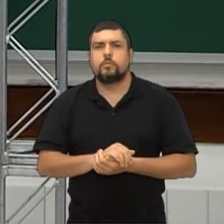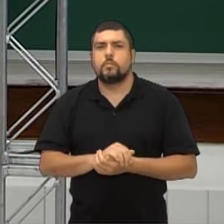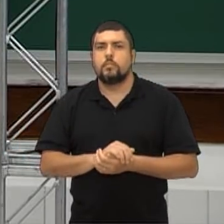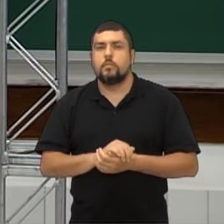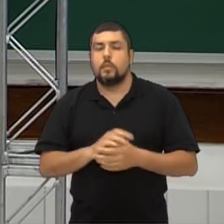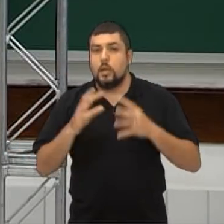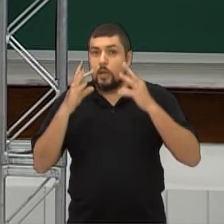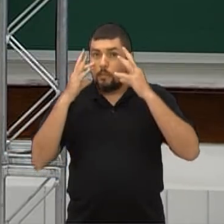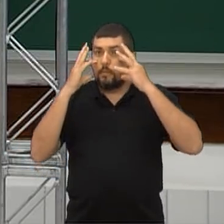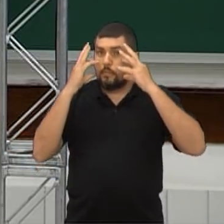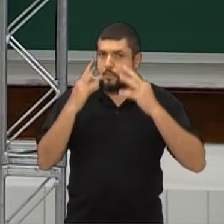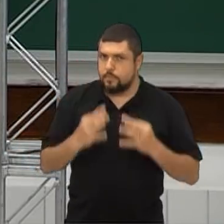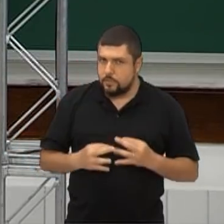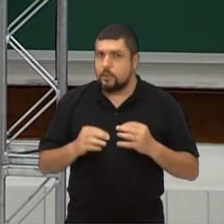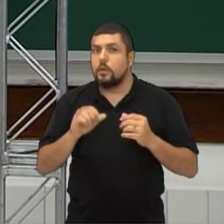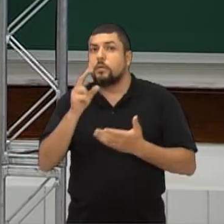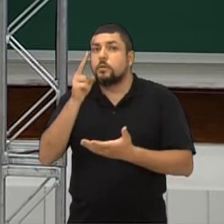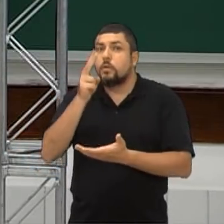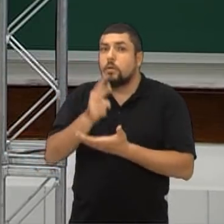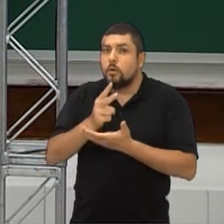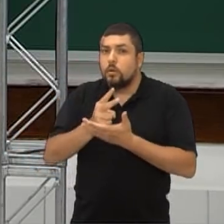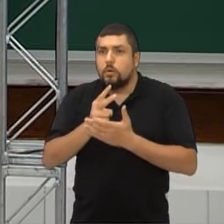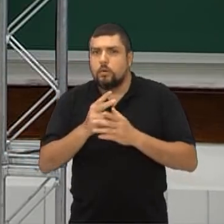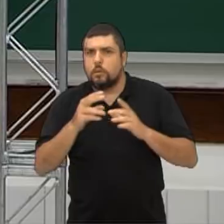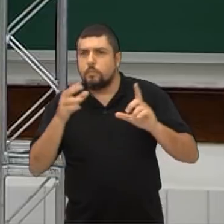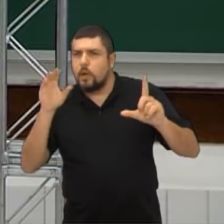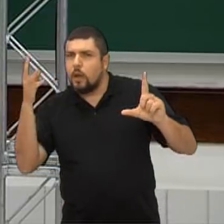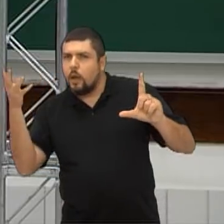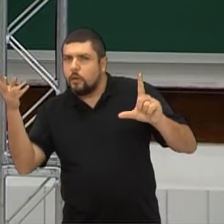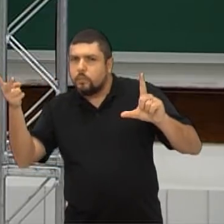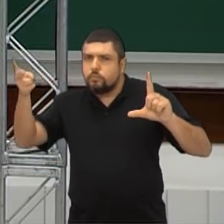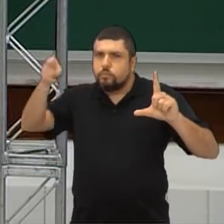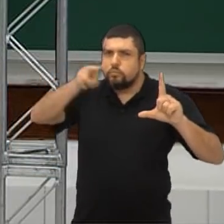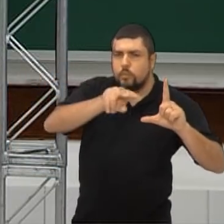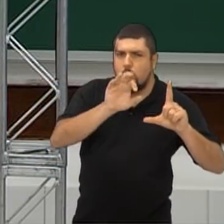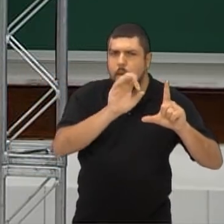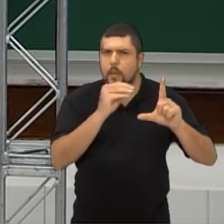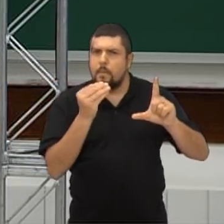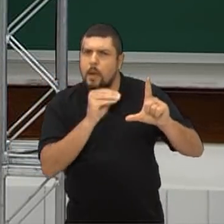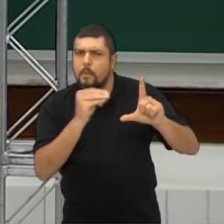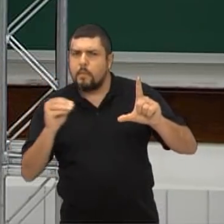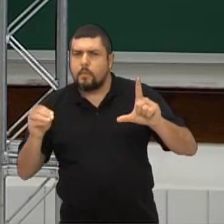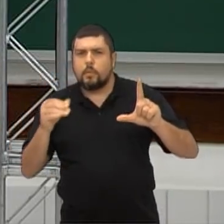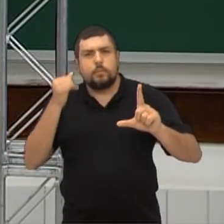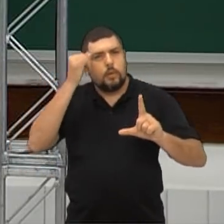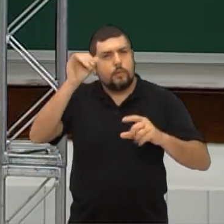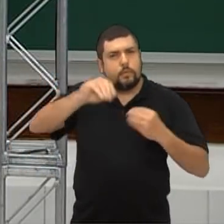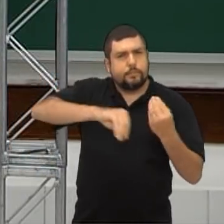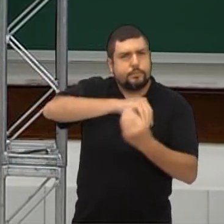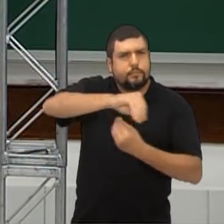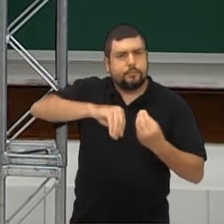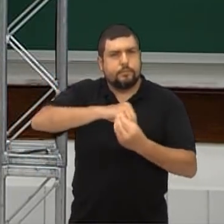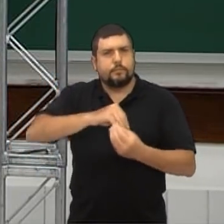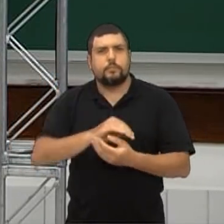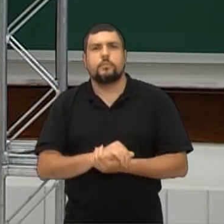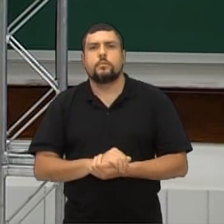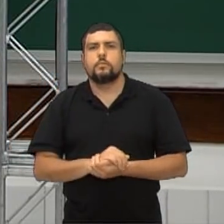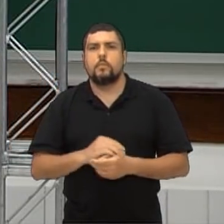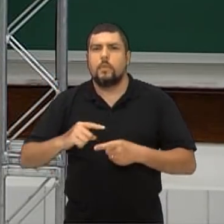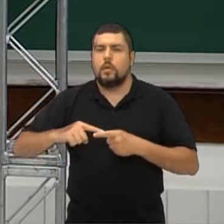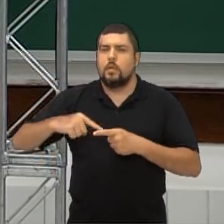atenção, sempre que forem montar assim, vão com muita calma e cuidado para não misturar os dados. Na nossa